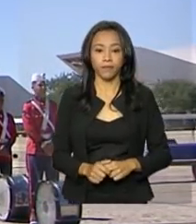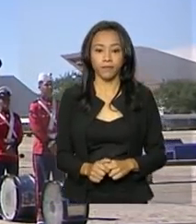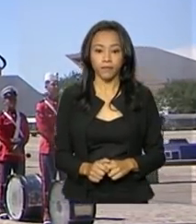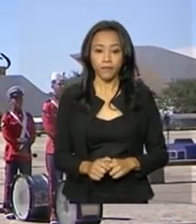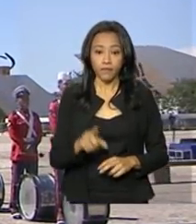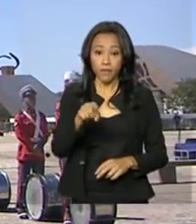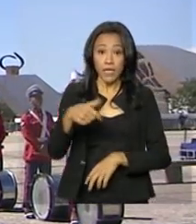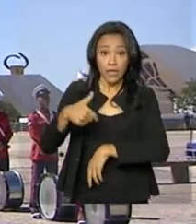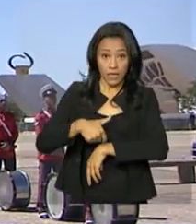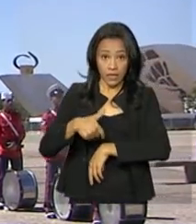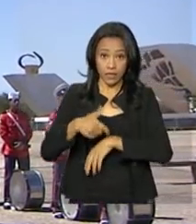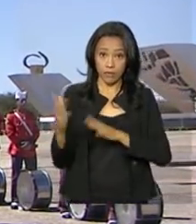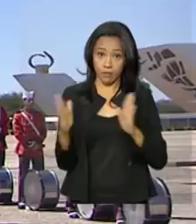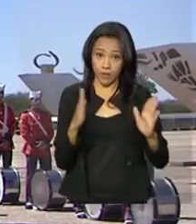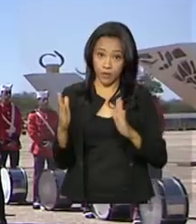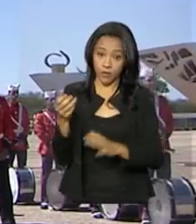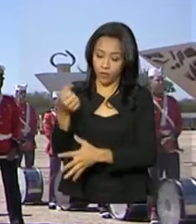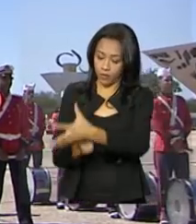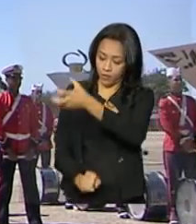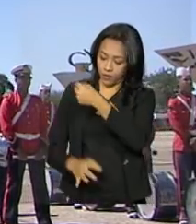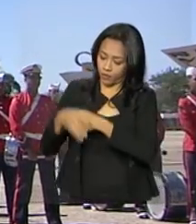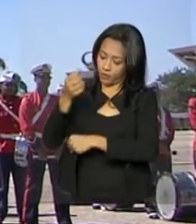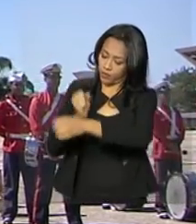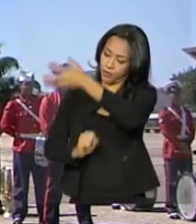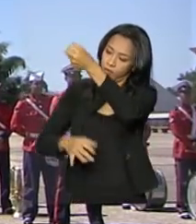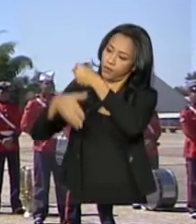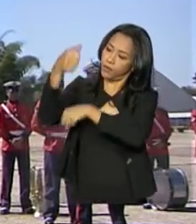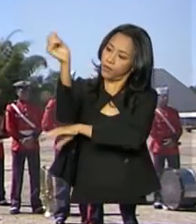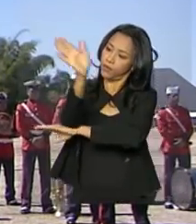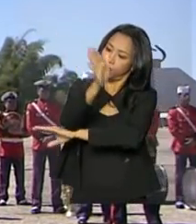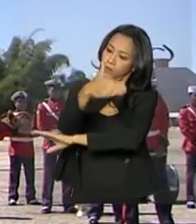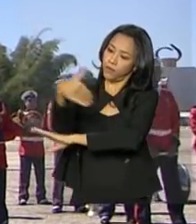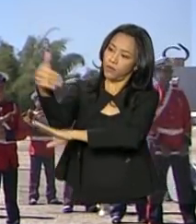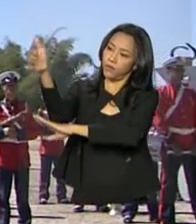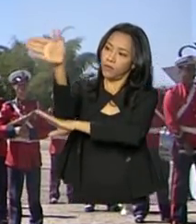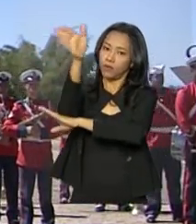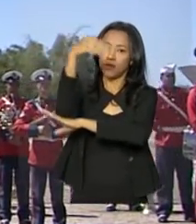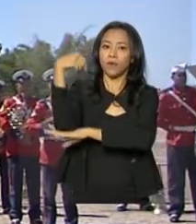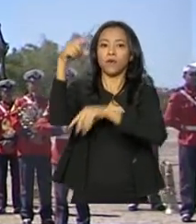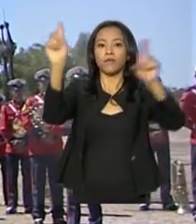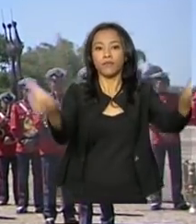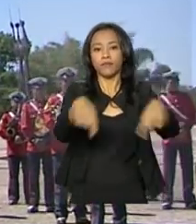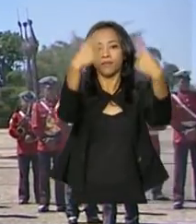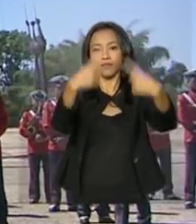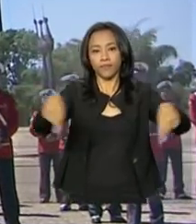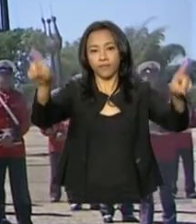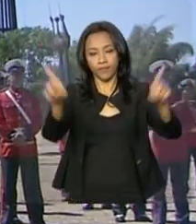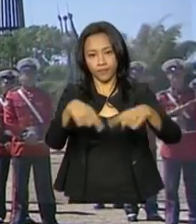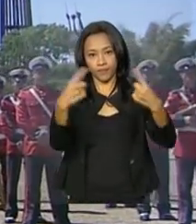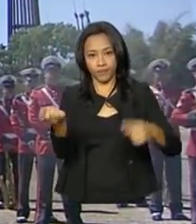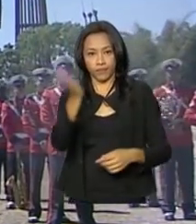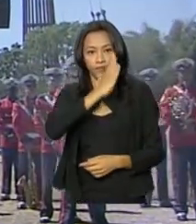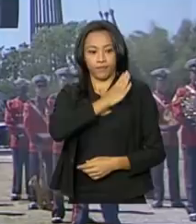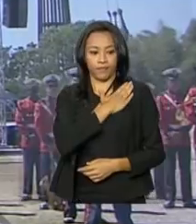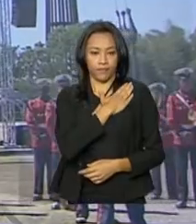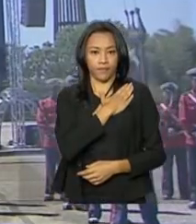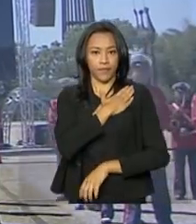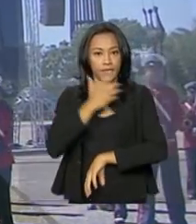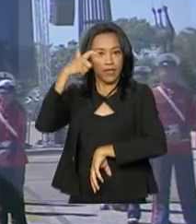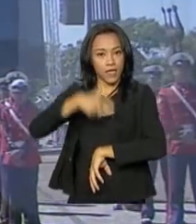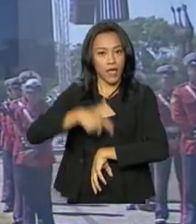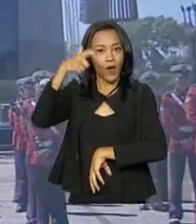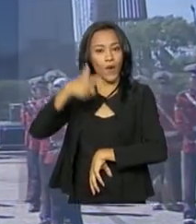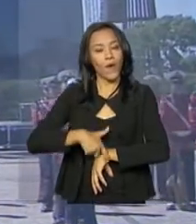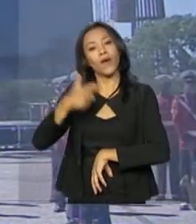Durante o hasteamento da bandeira, será executado o hino nacional pela Banda de Música e, simultaneamente,